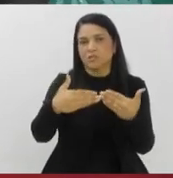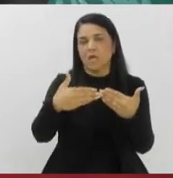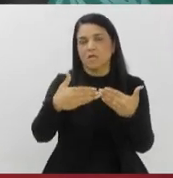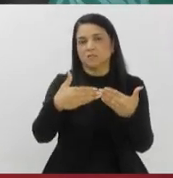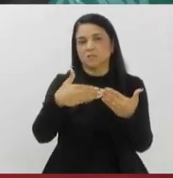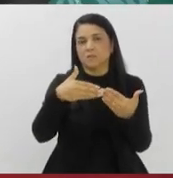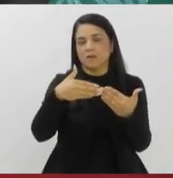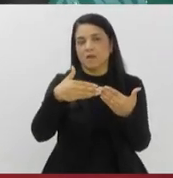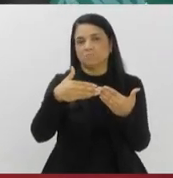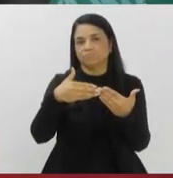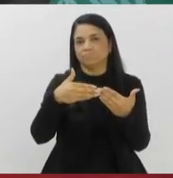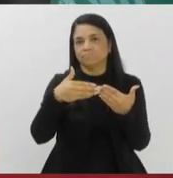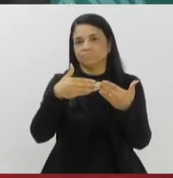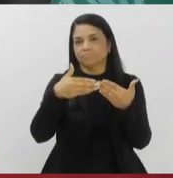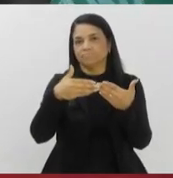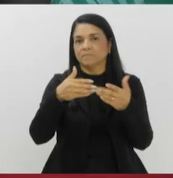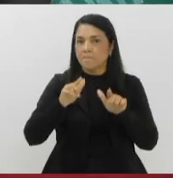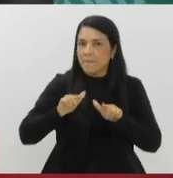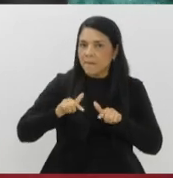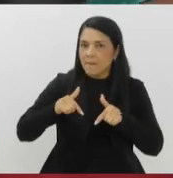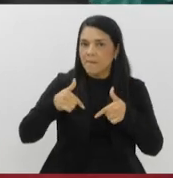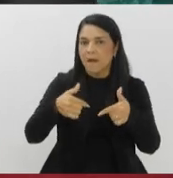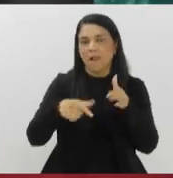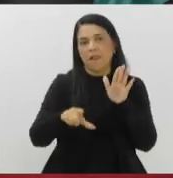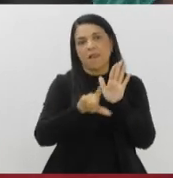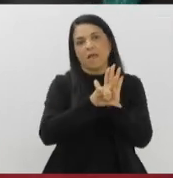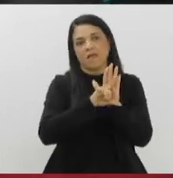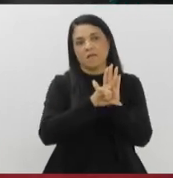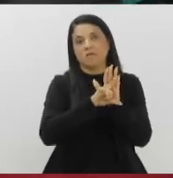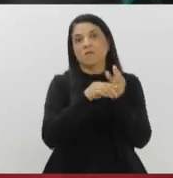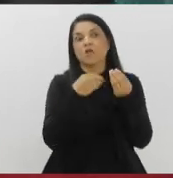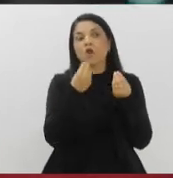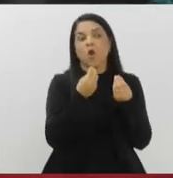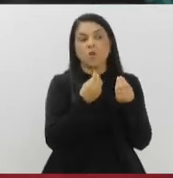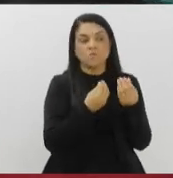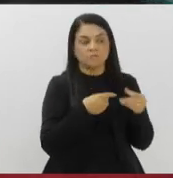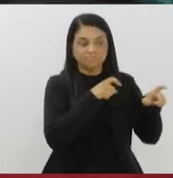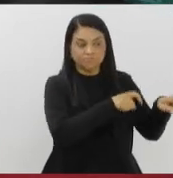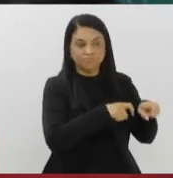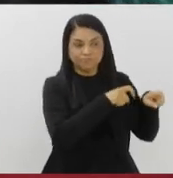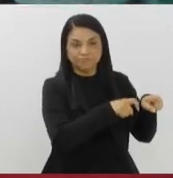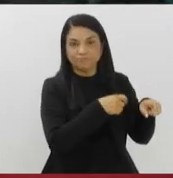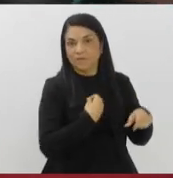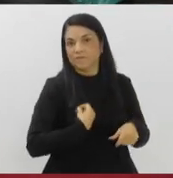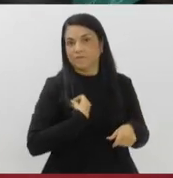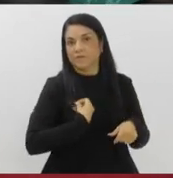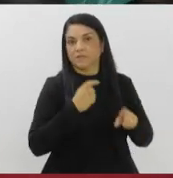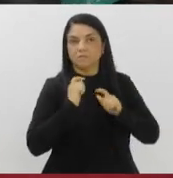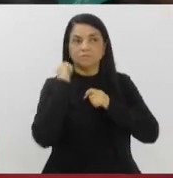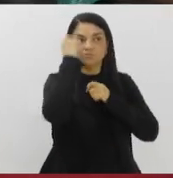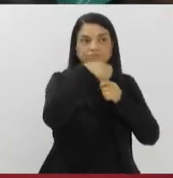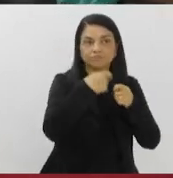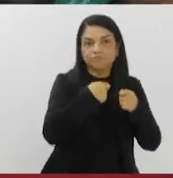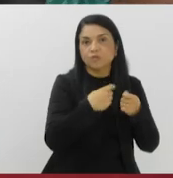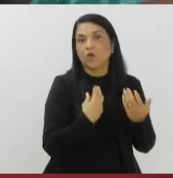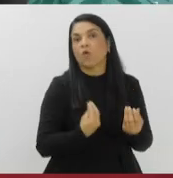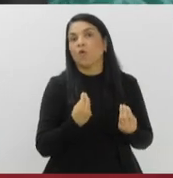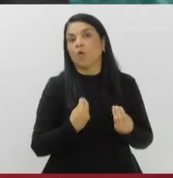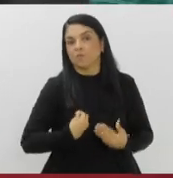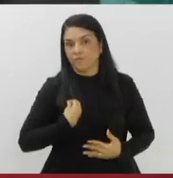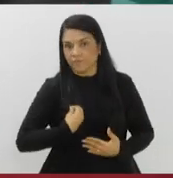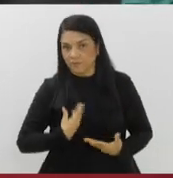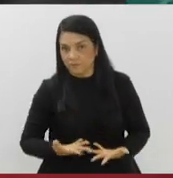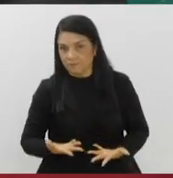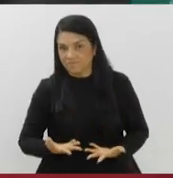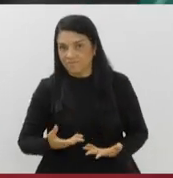fundamental para a produção e para quem está vivendo hoje das suas produções, que é a PEAPO. Entendeu? Então, não dá para entender isso. Não